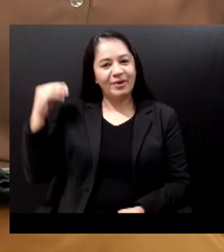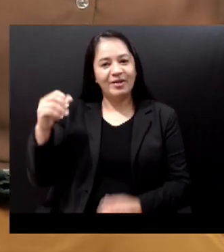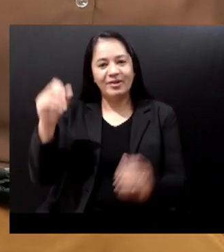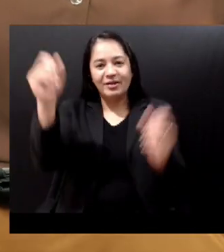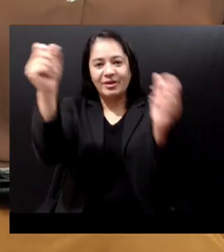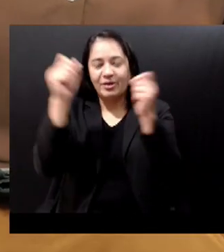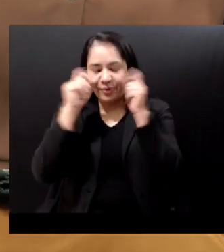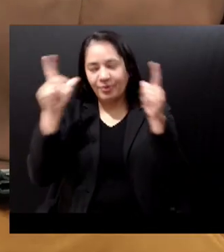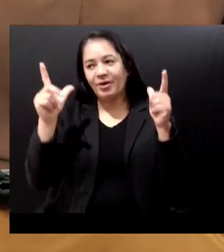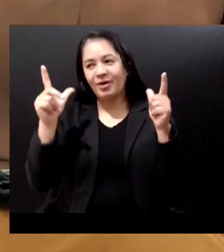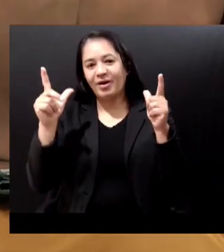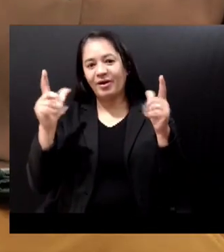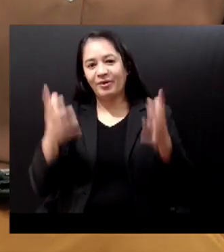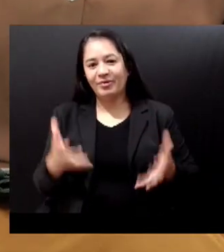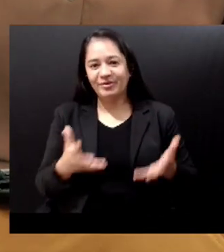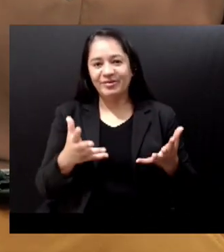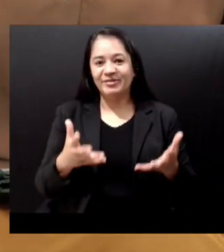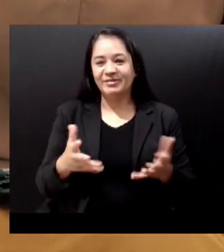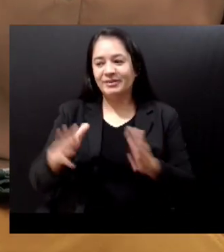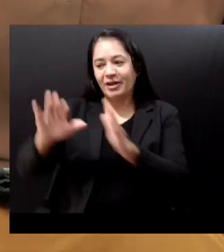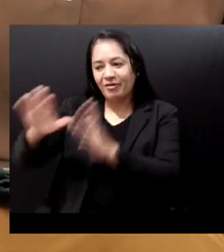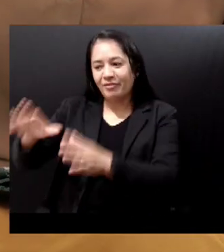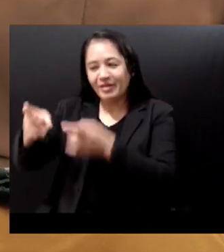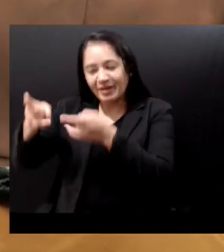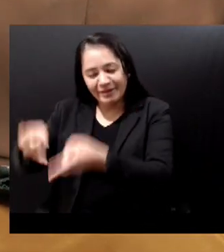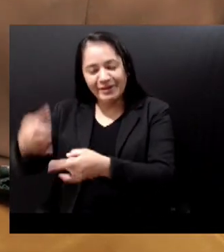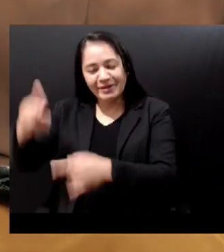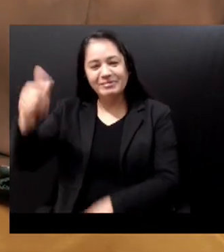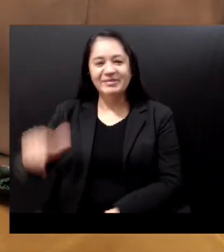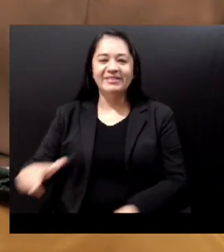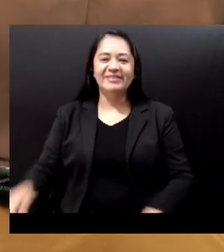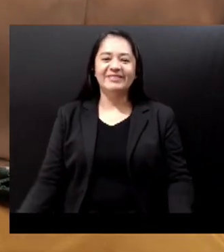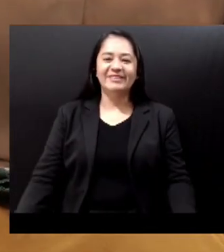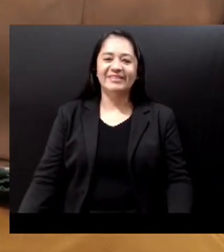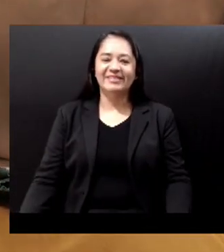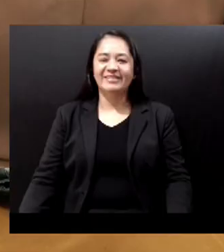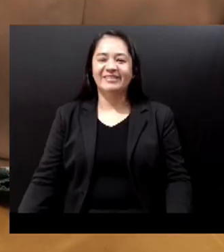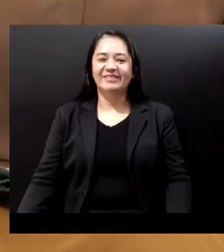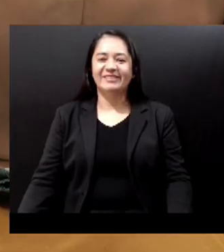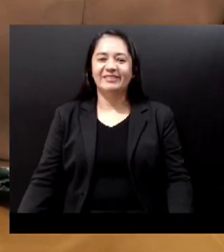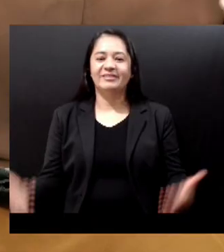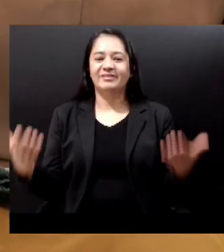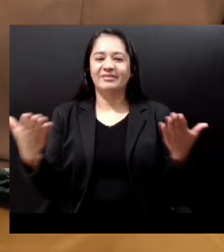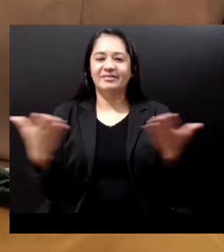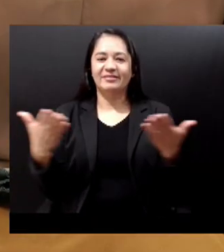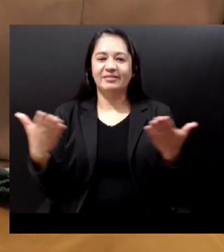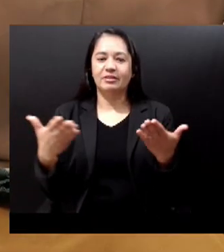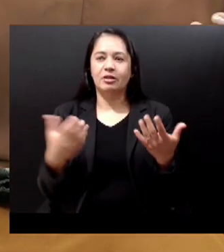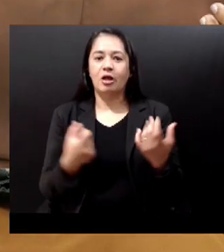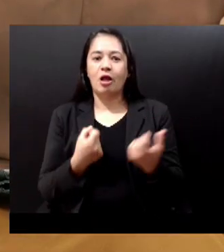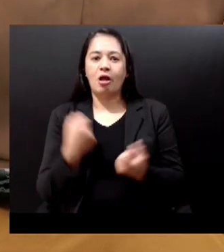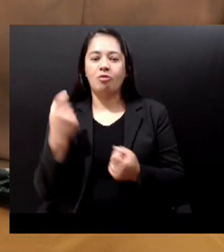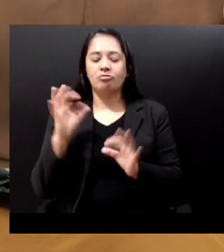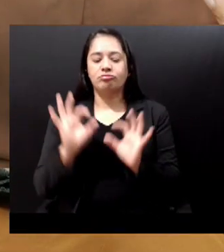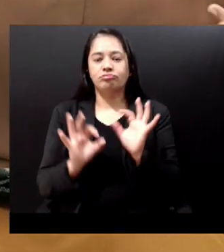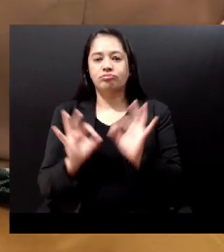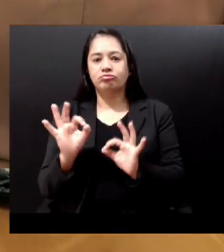de vontade é ficar na cama de novo, mais um pouquinho, não é? Agora, pequenos ajustes no sono,